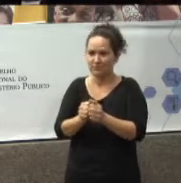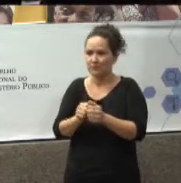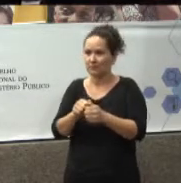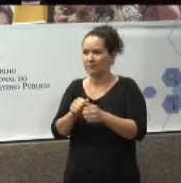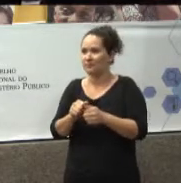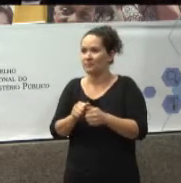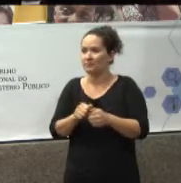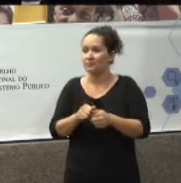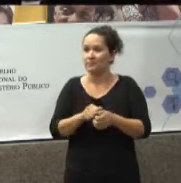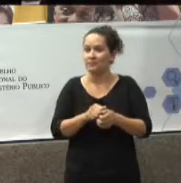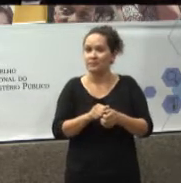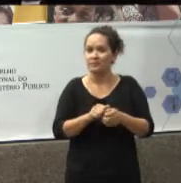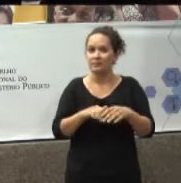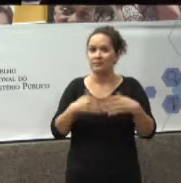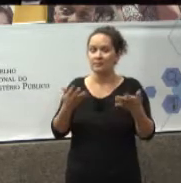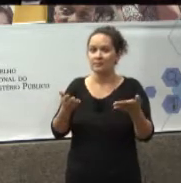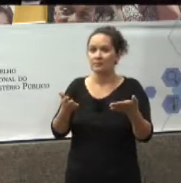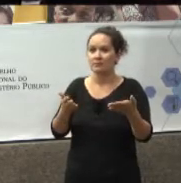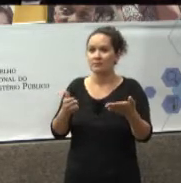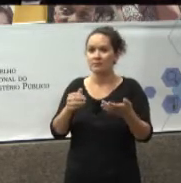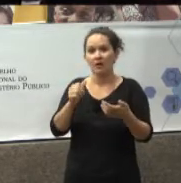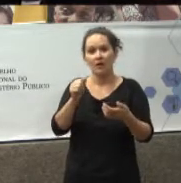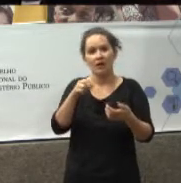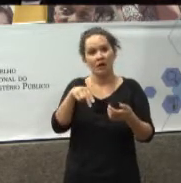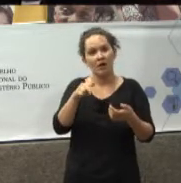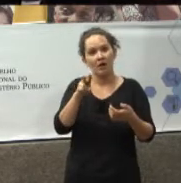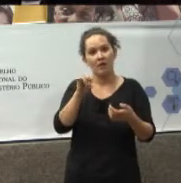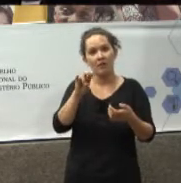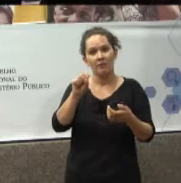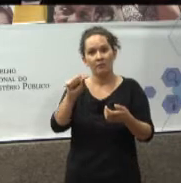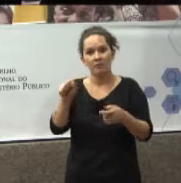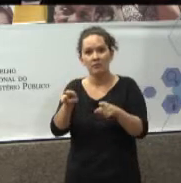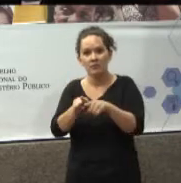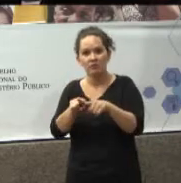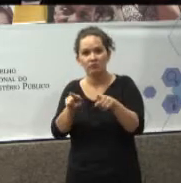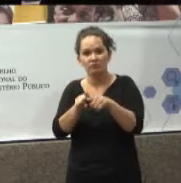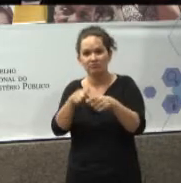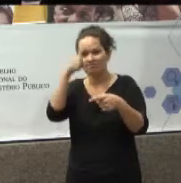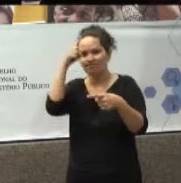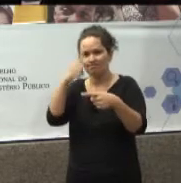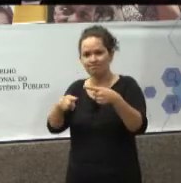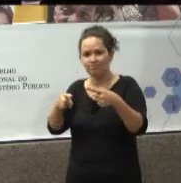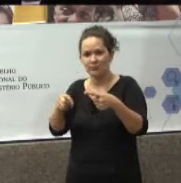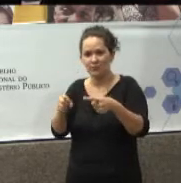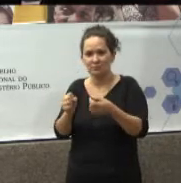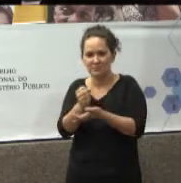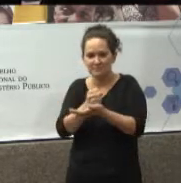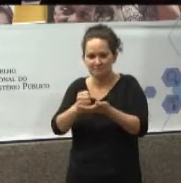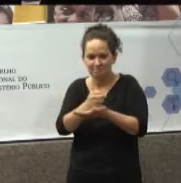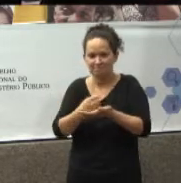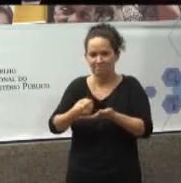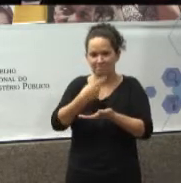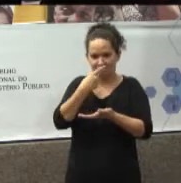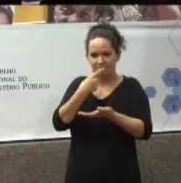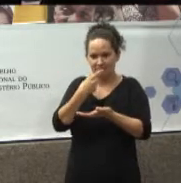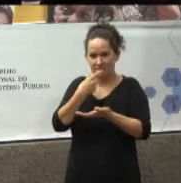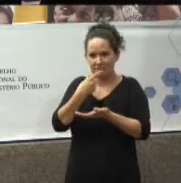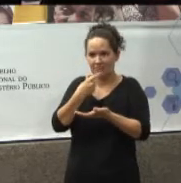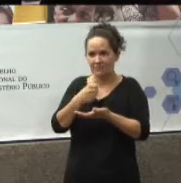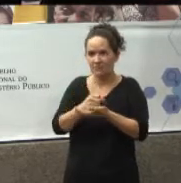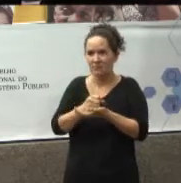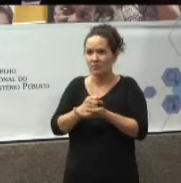e a anvisa também então rdc que proíbe a indústria farmacêutica e os dispensadores de